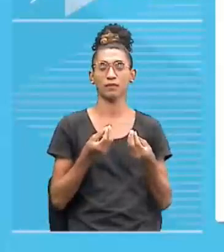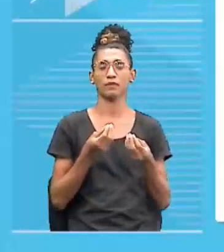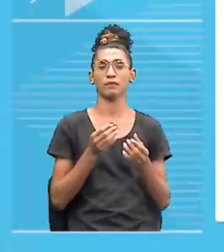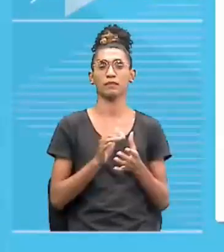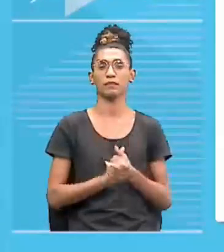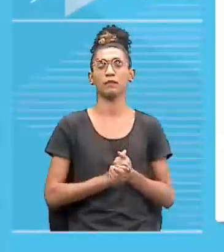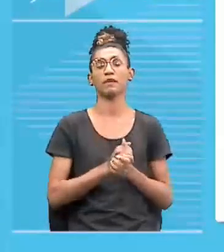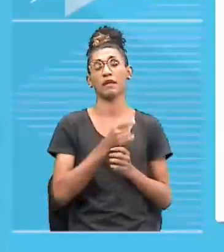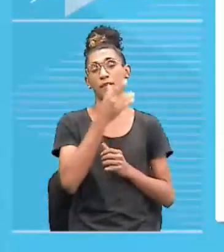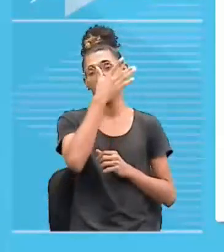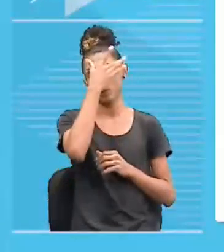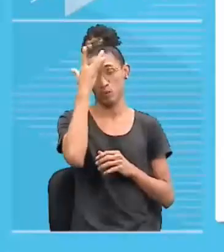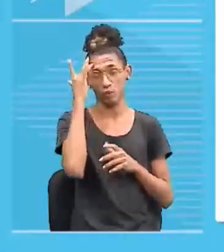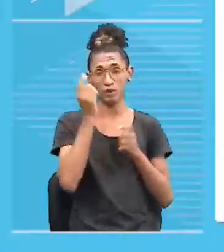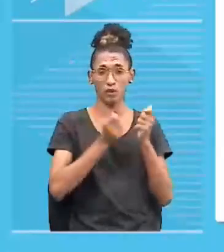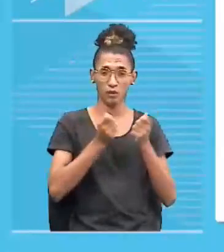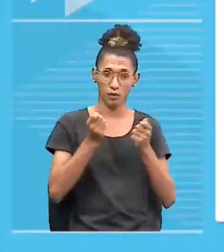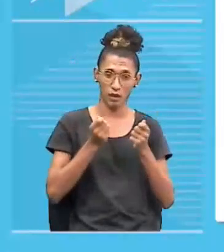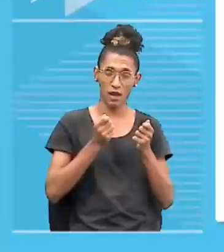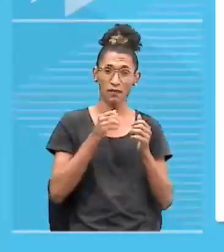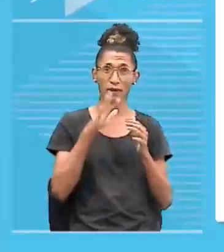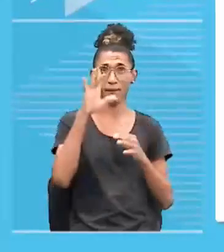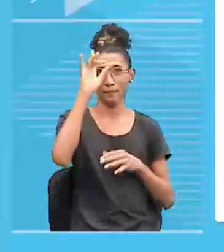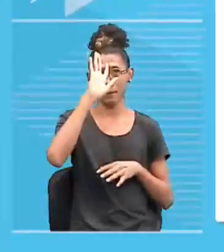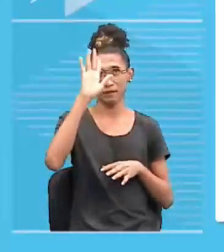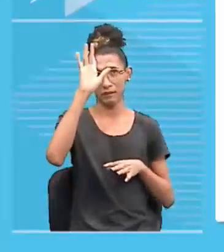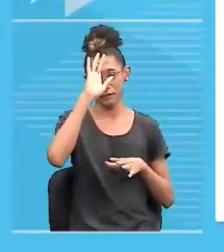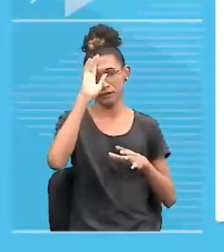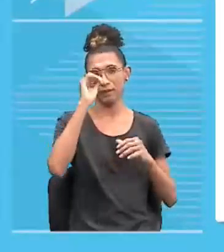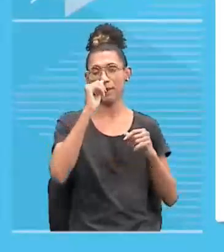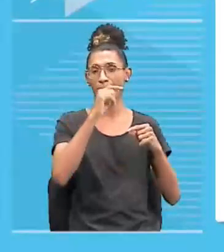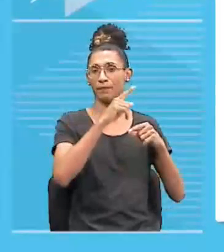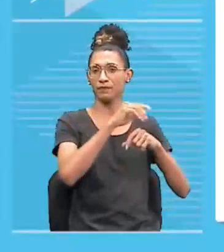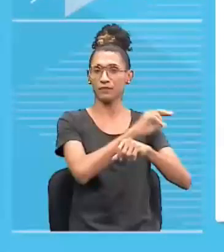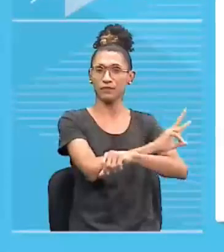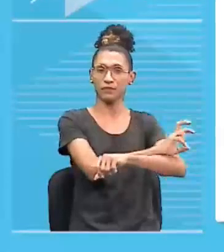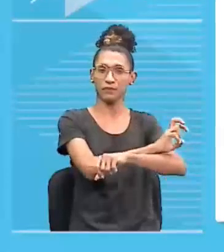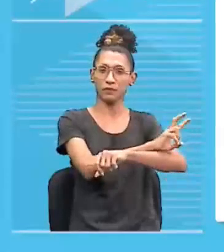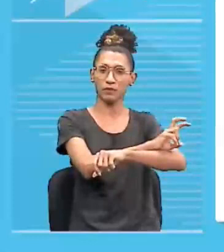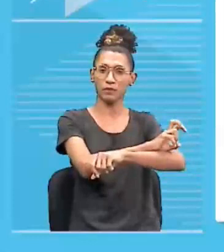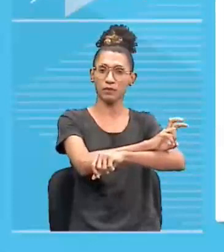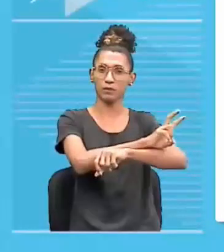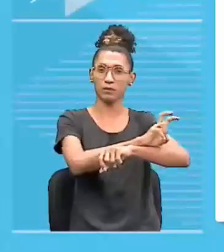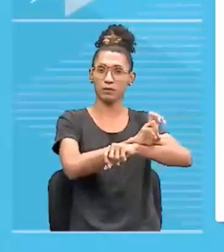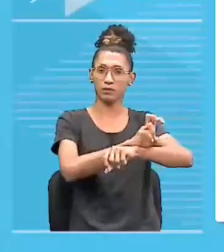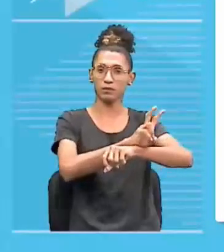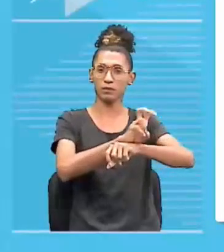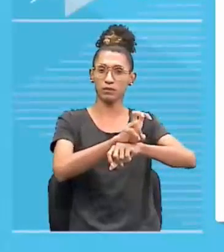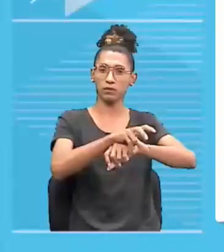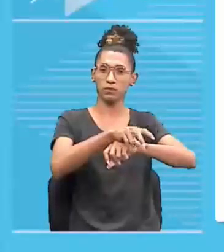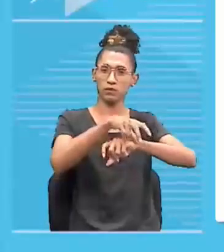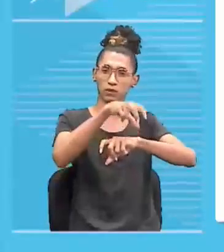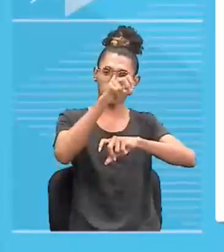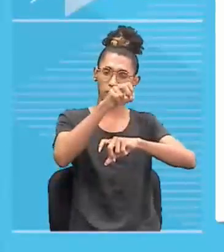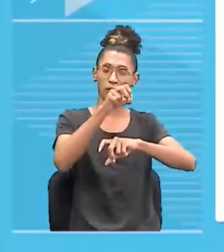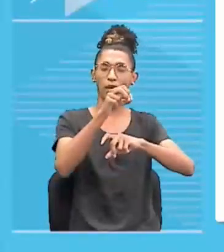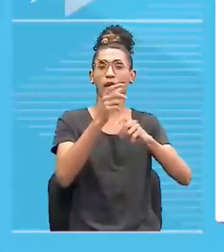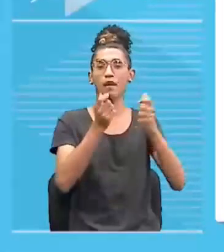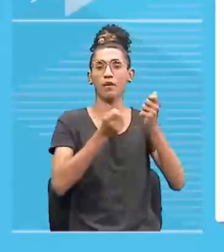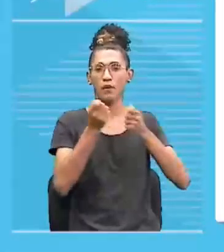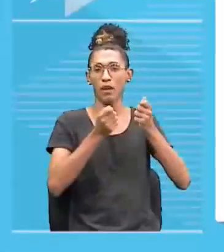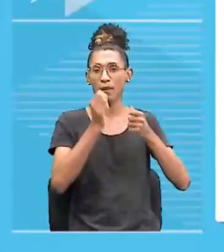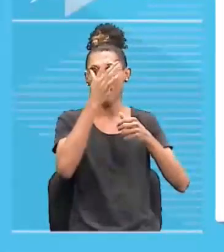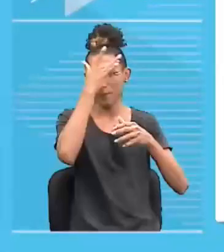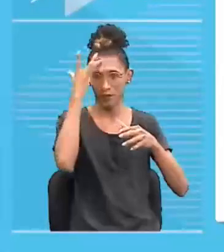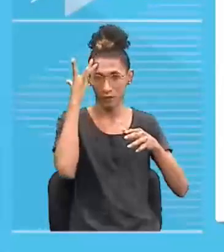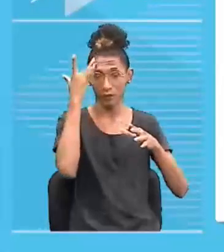por colaboradores. Imagine esse processo, né? Máquinas que eram controladas por colaboradores, e